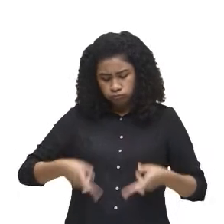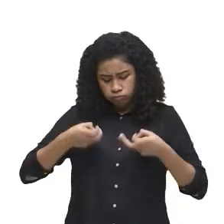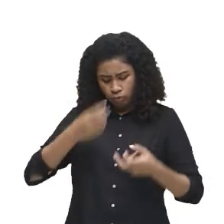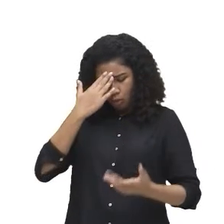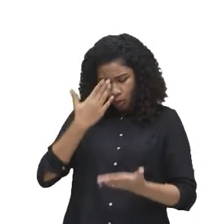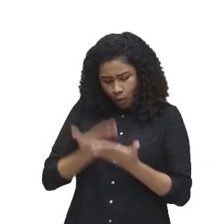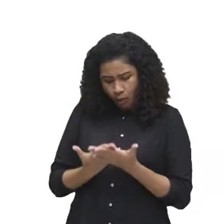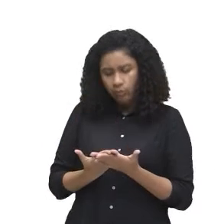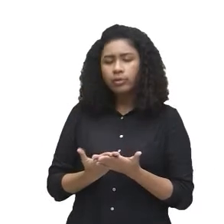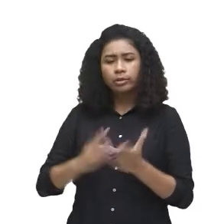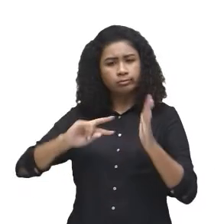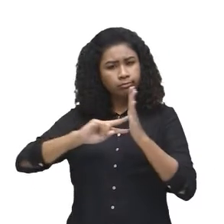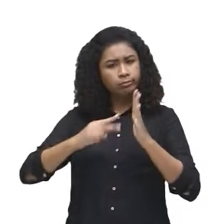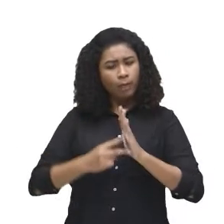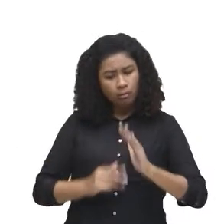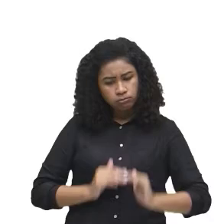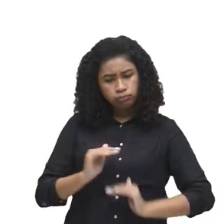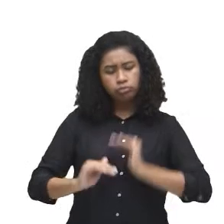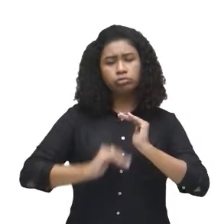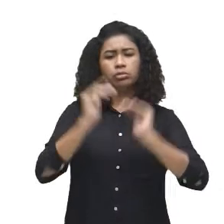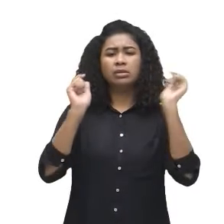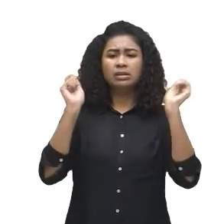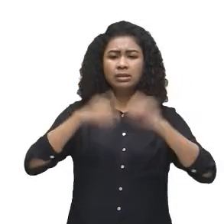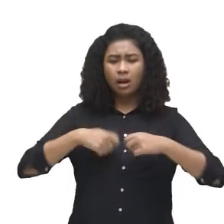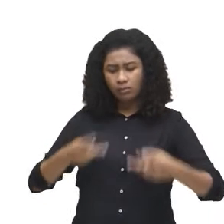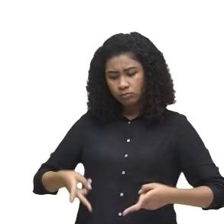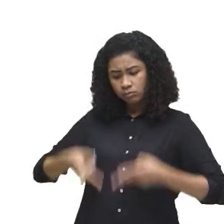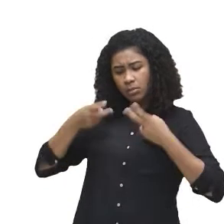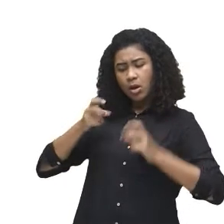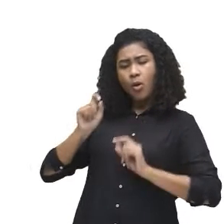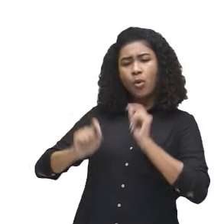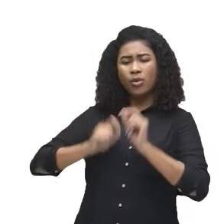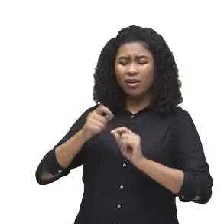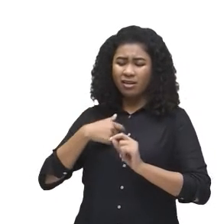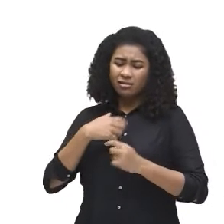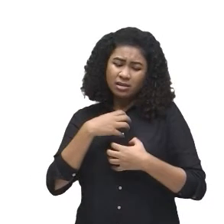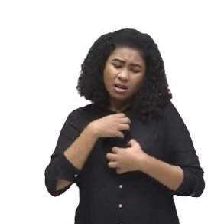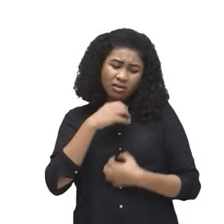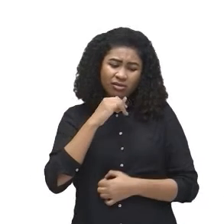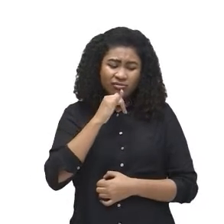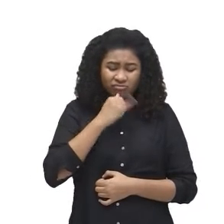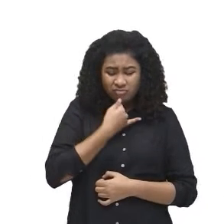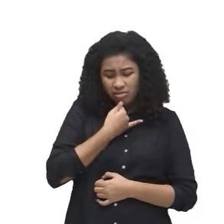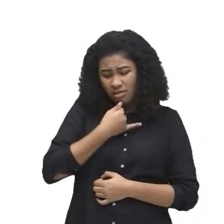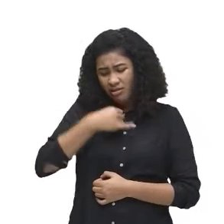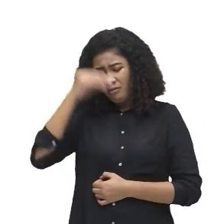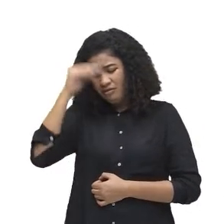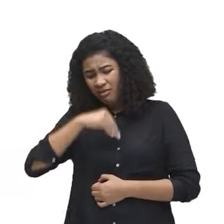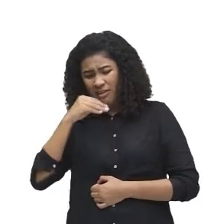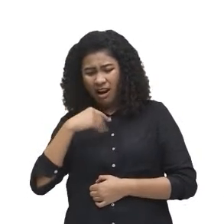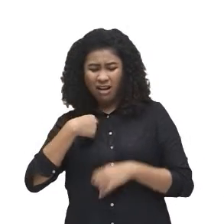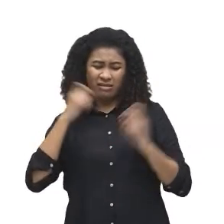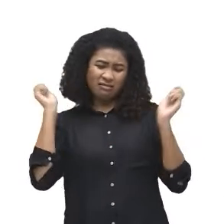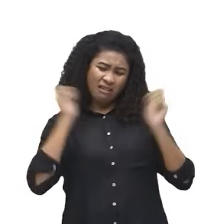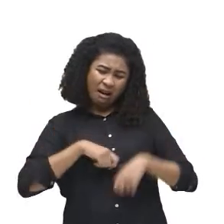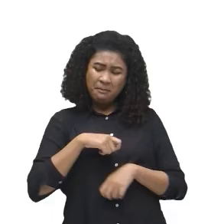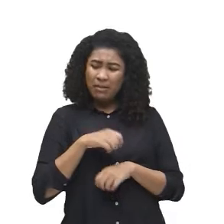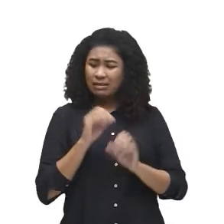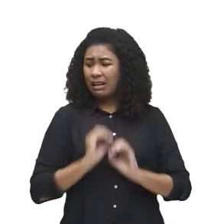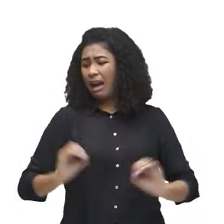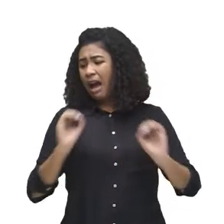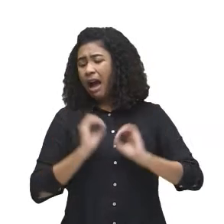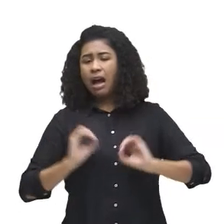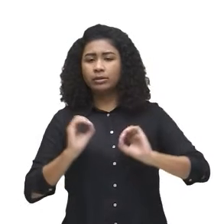de lutas, porque você de repente pode se achar fraco, pode se achar incapaz, mas através de um